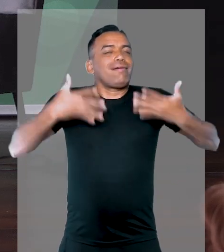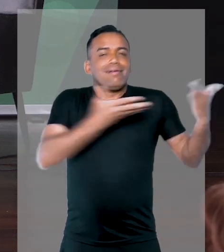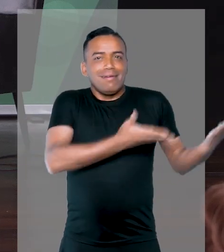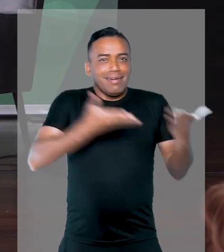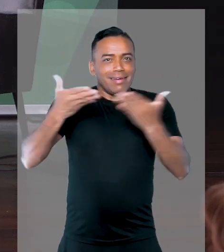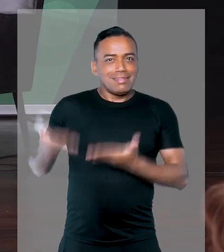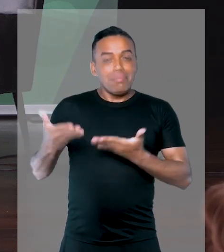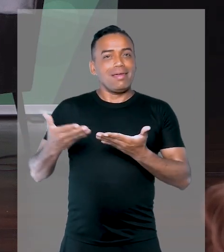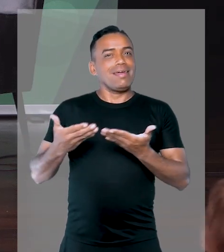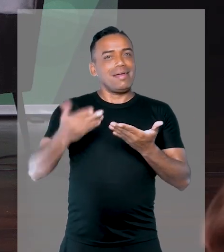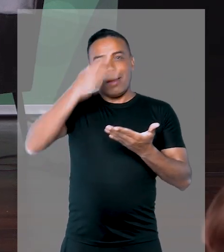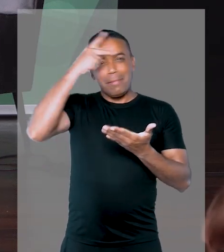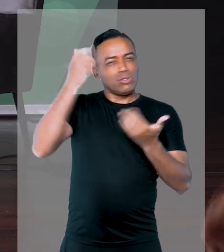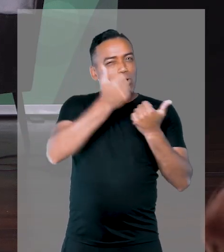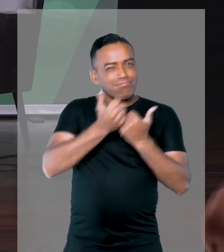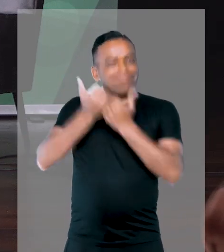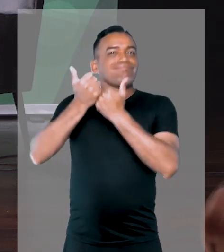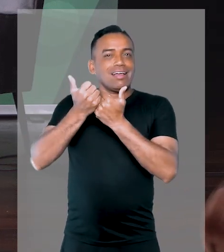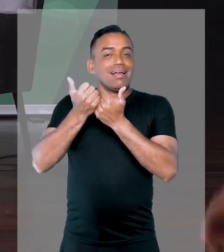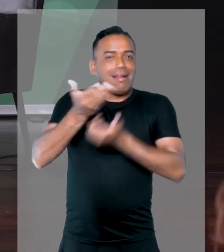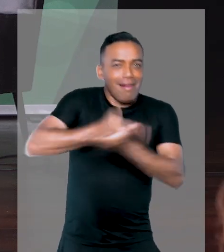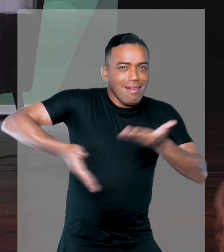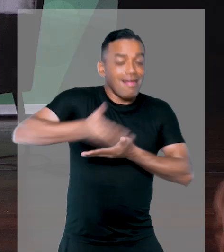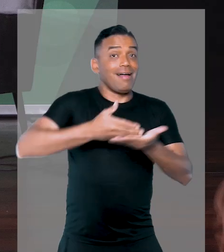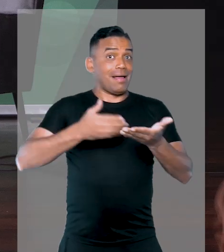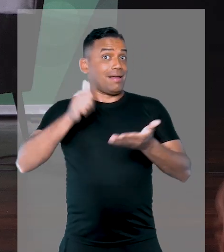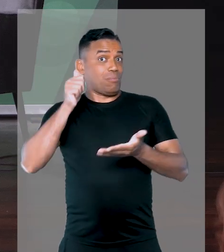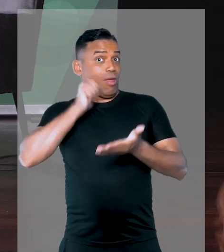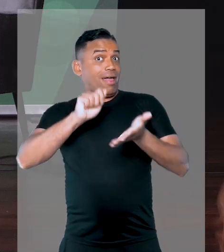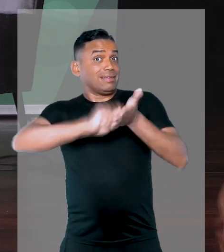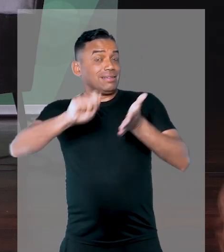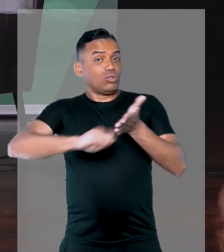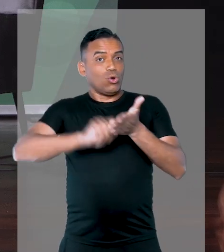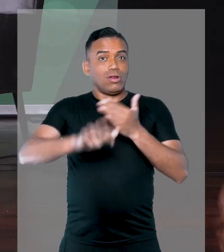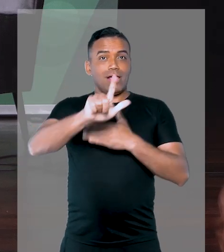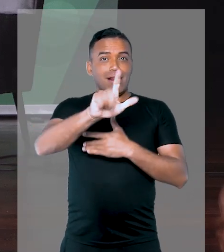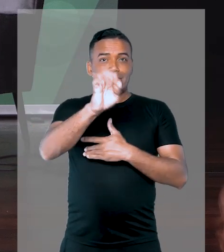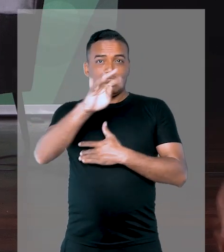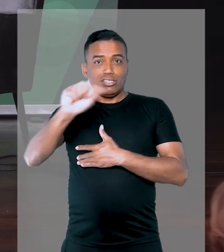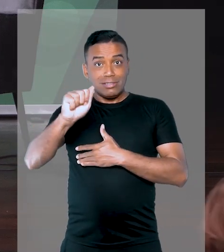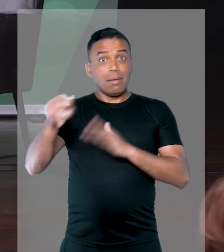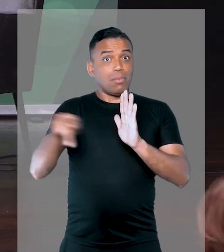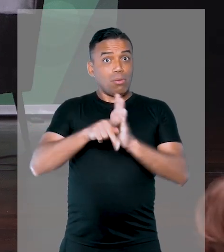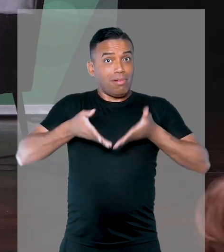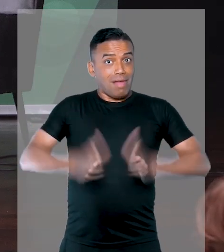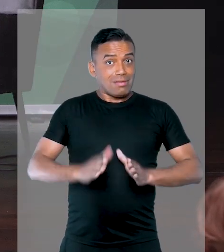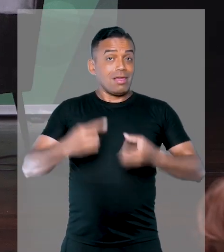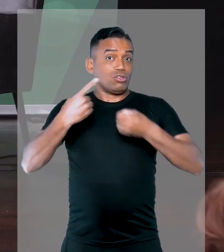receber uma colaboradora nossa, a escritora Letícia Finamore, é mineira de Juiz de